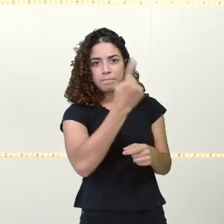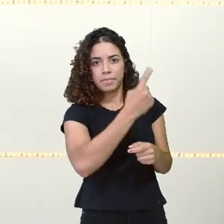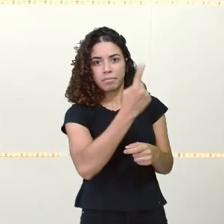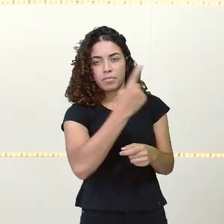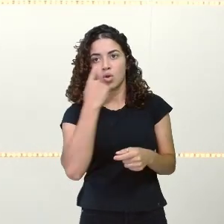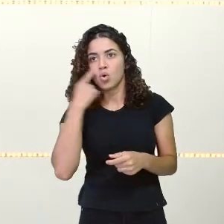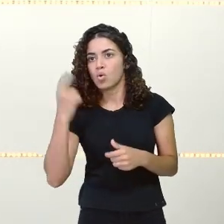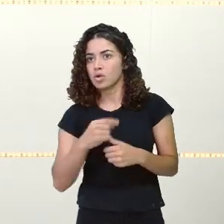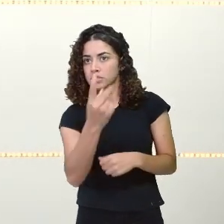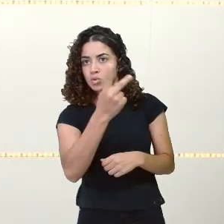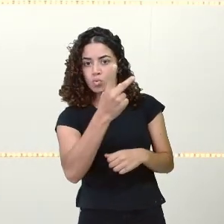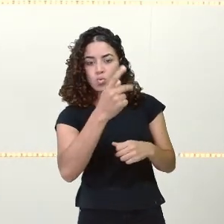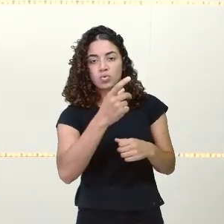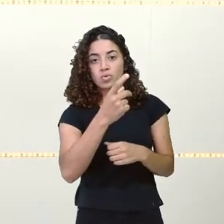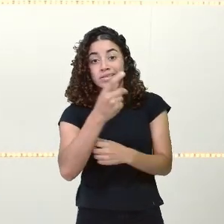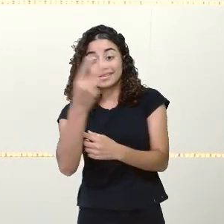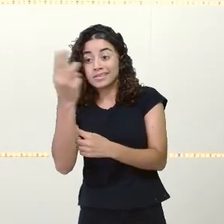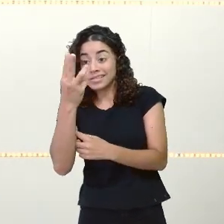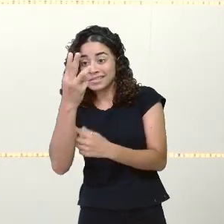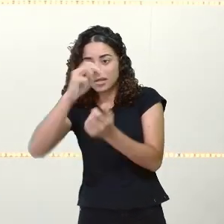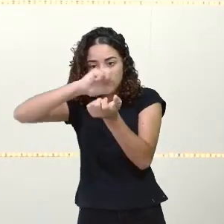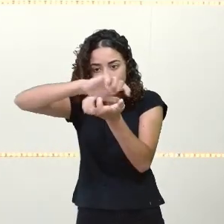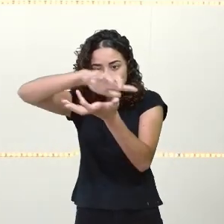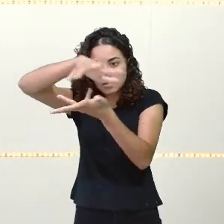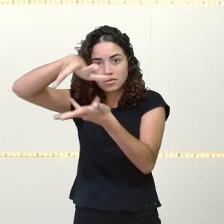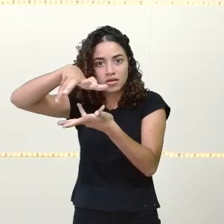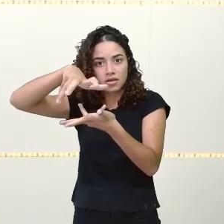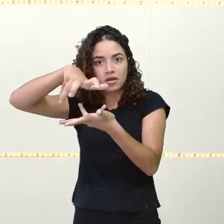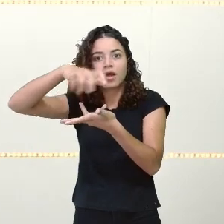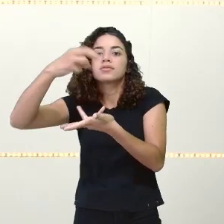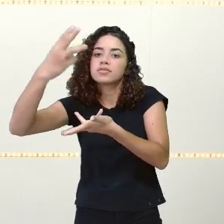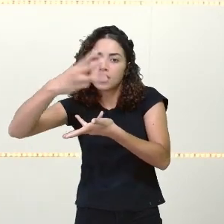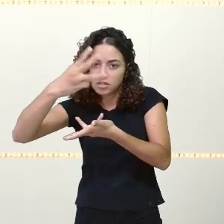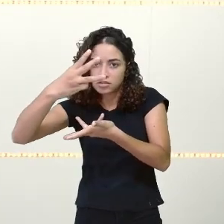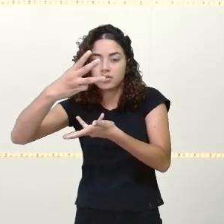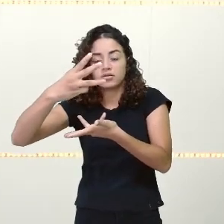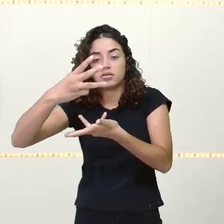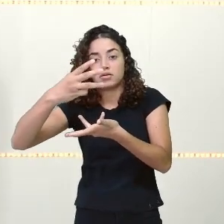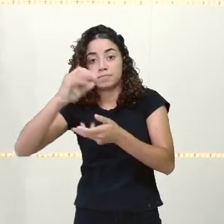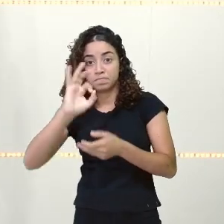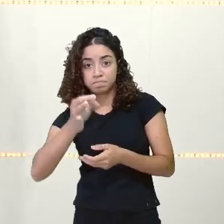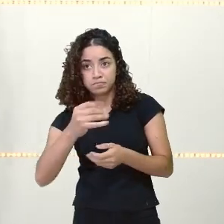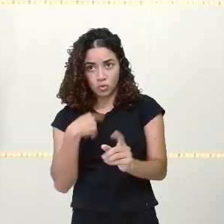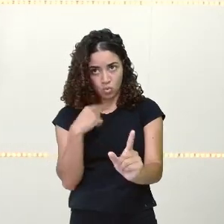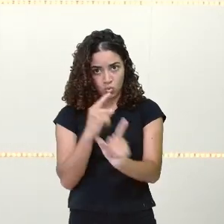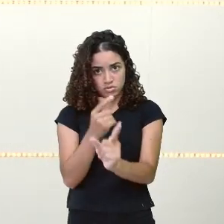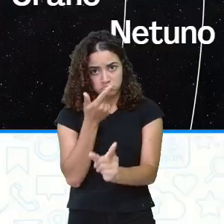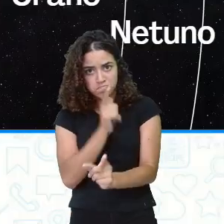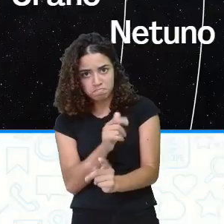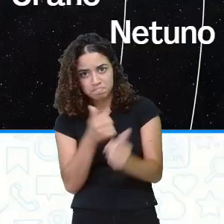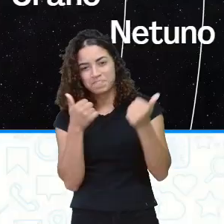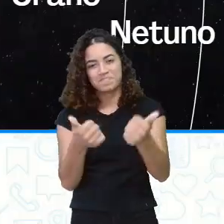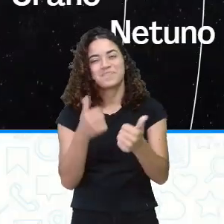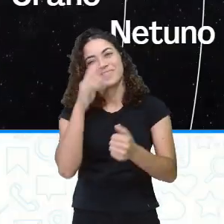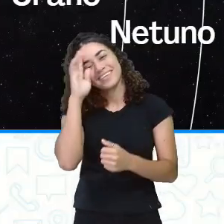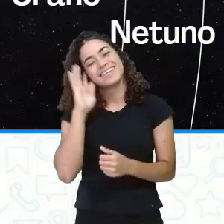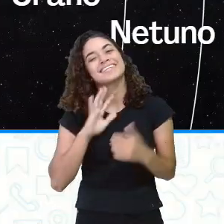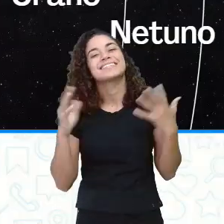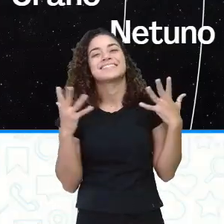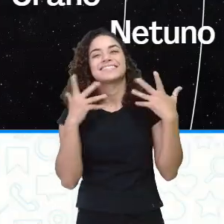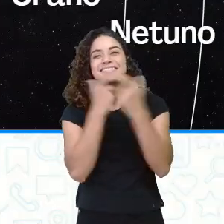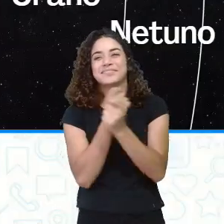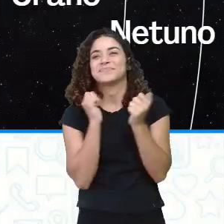primeiro, Vênus, que é o segundo, e a Terra, que é o terceiro planeta aqui. Estão encontrando? Bonitinho ele está ali,